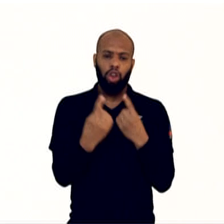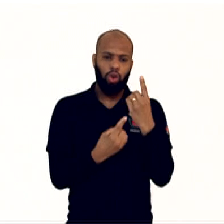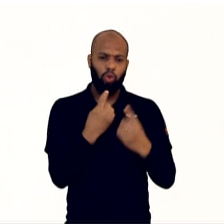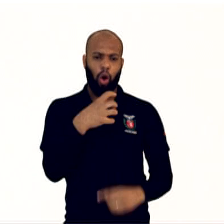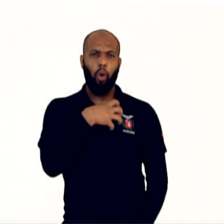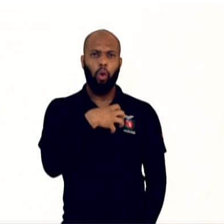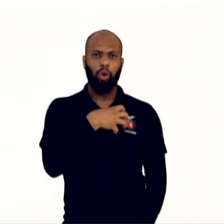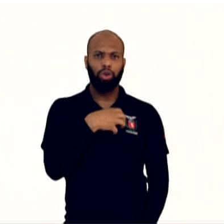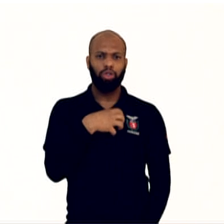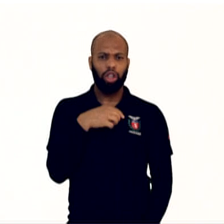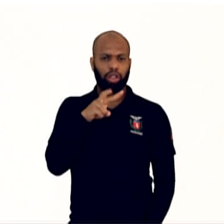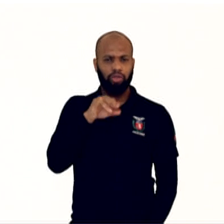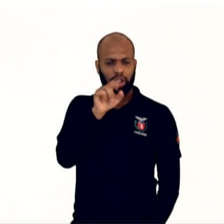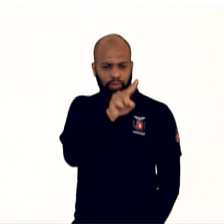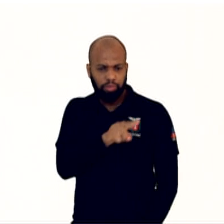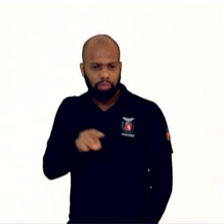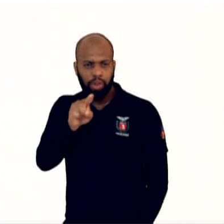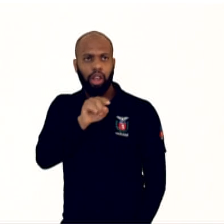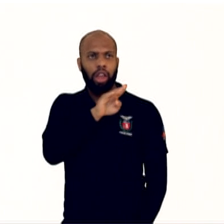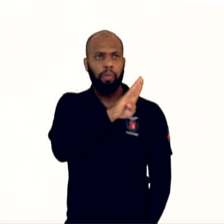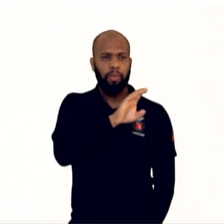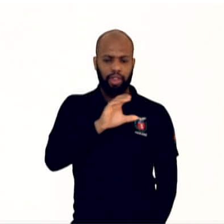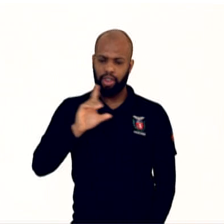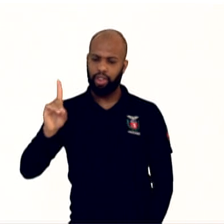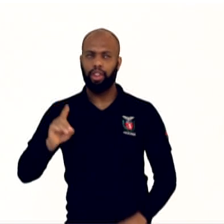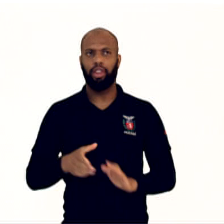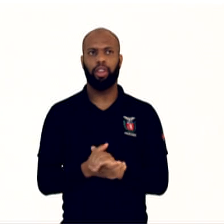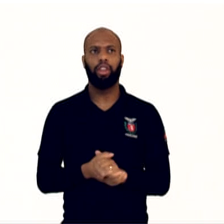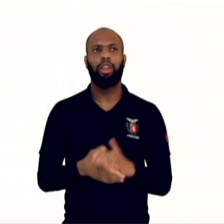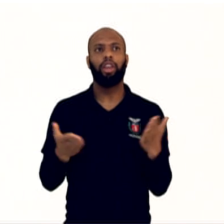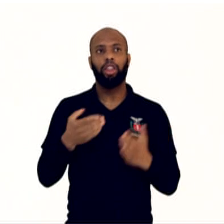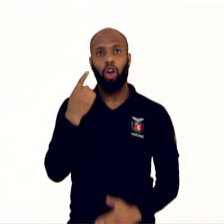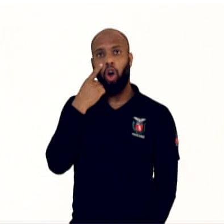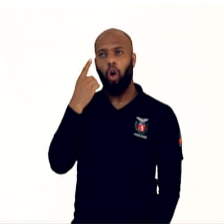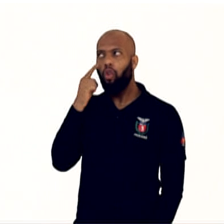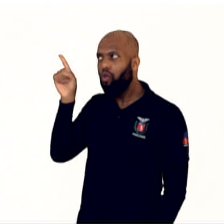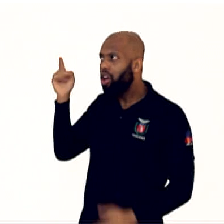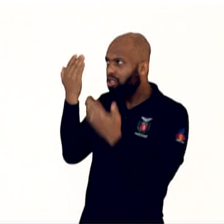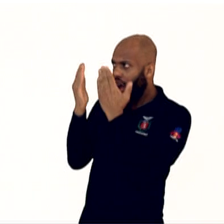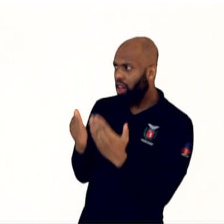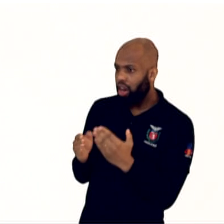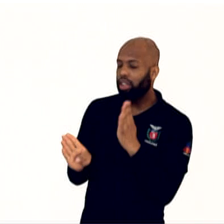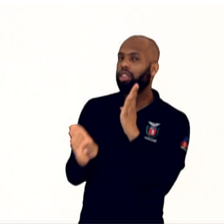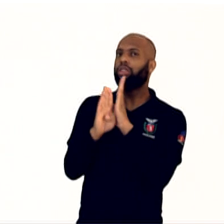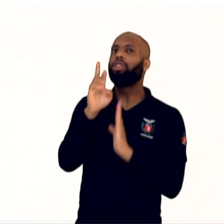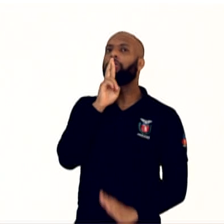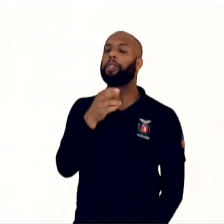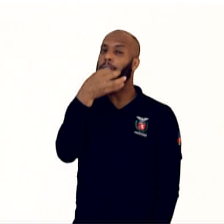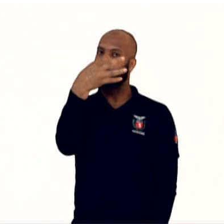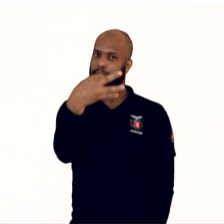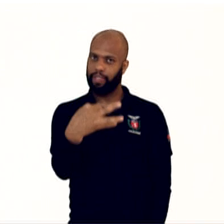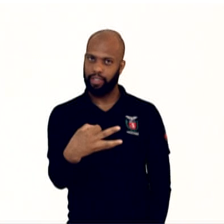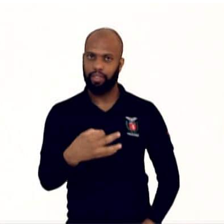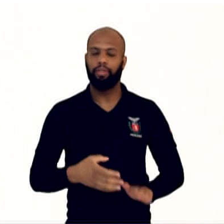sentido de rotação das engrenagens B, C e D? Então, olhem para mim, analisem e vamos achar a resposta correta.